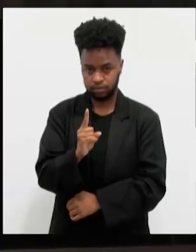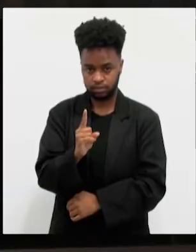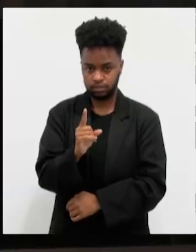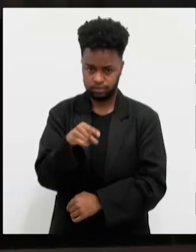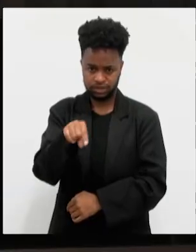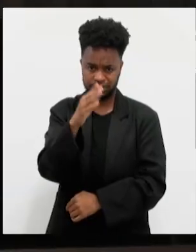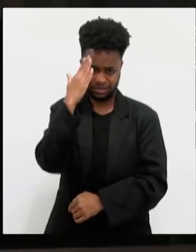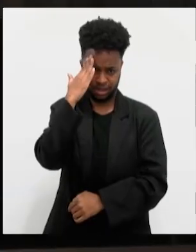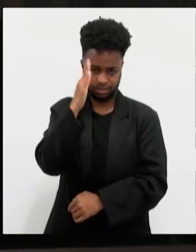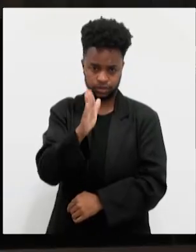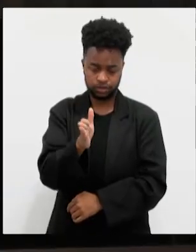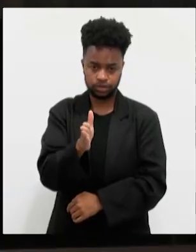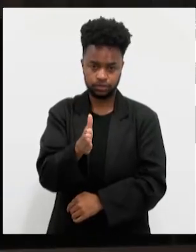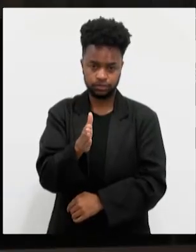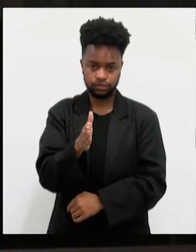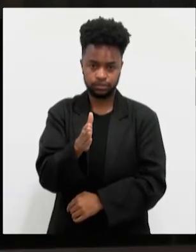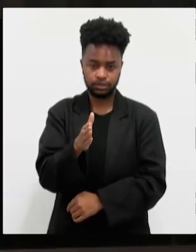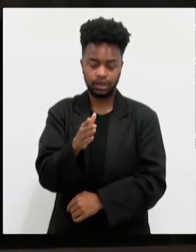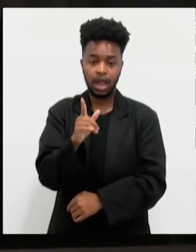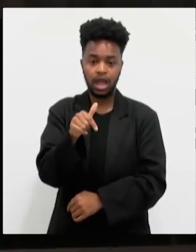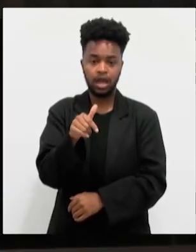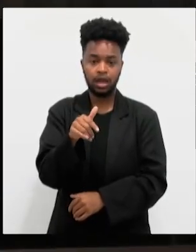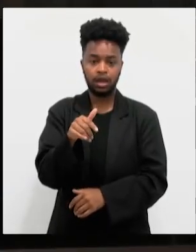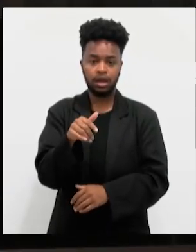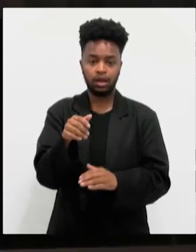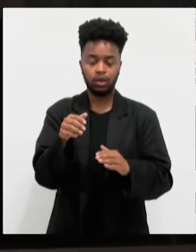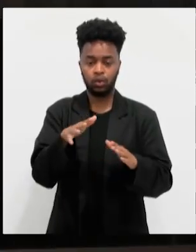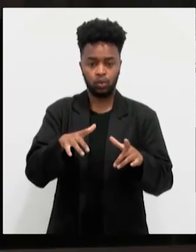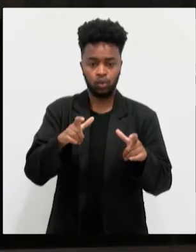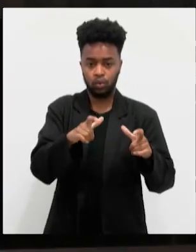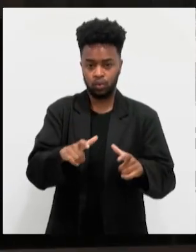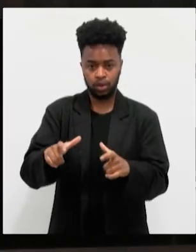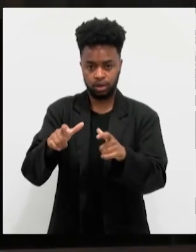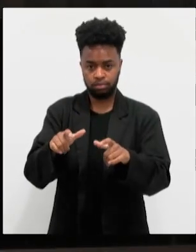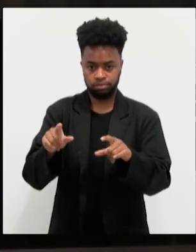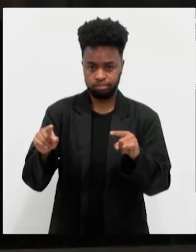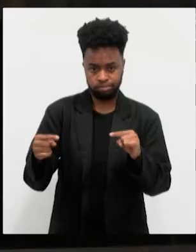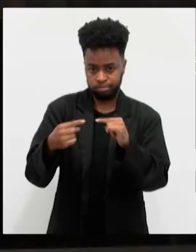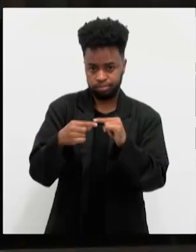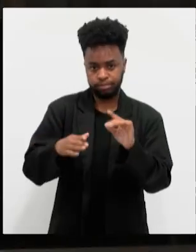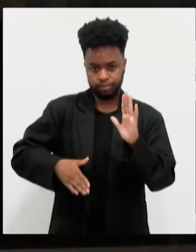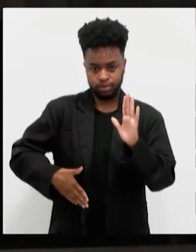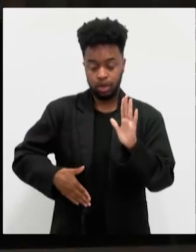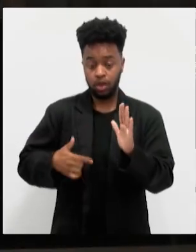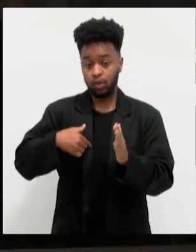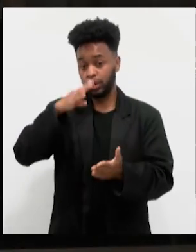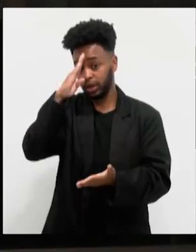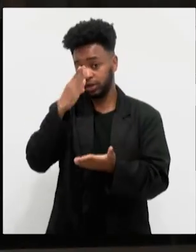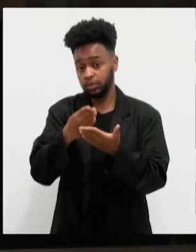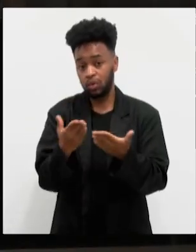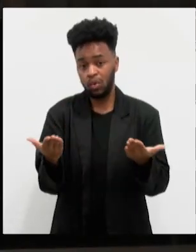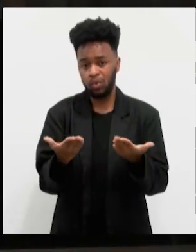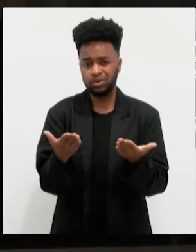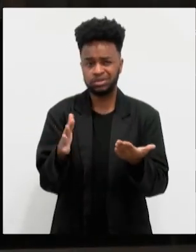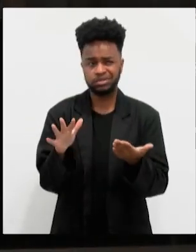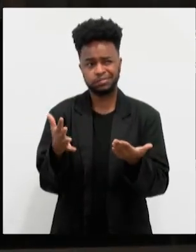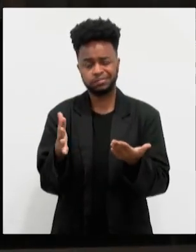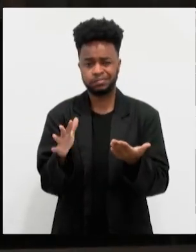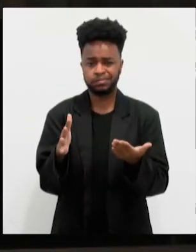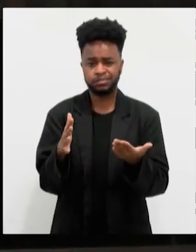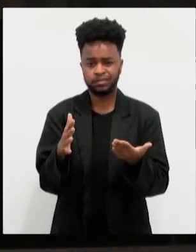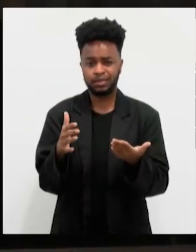sabe disso, não é isso? Quer dizer, aquilo é um território do tráfico. Eu acredito hoje que nós tenhamos aí alguma coisa